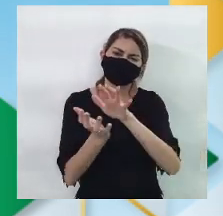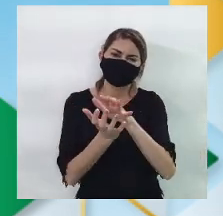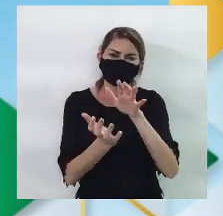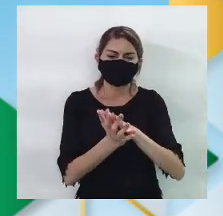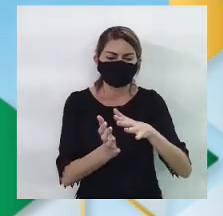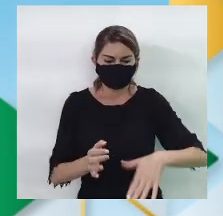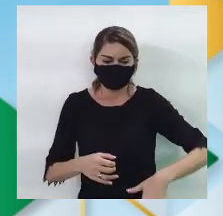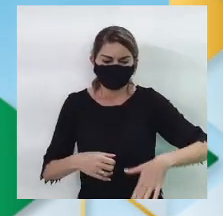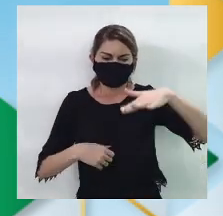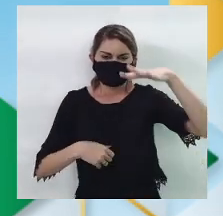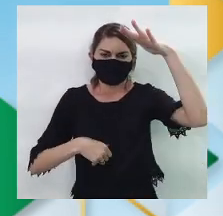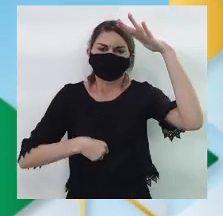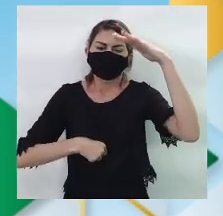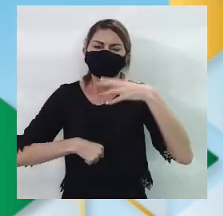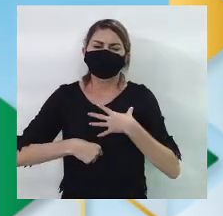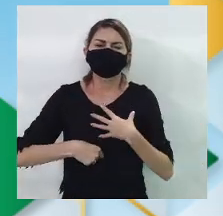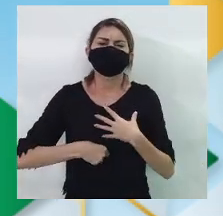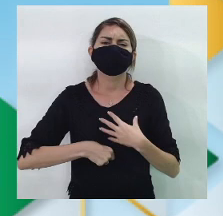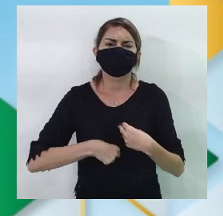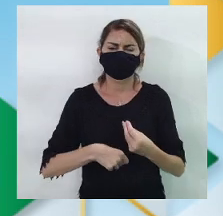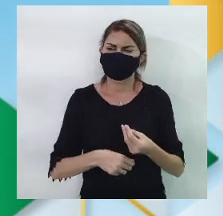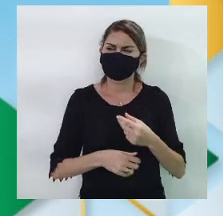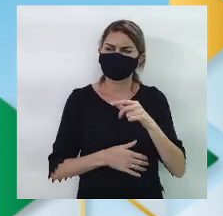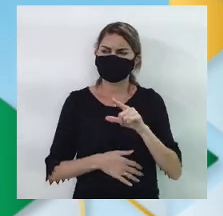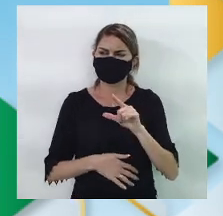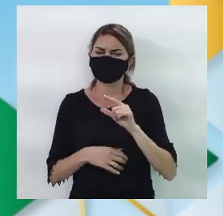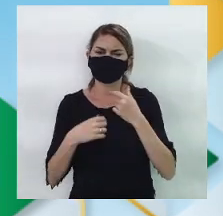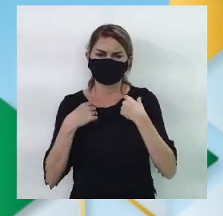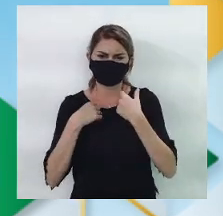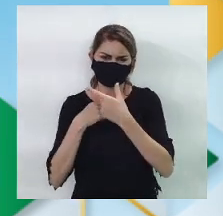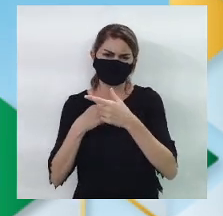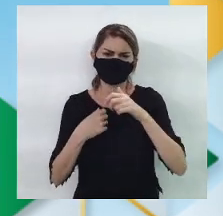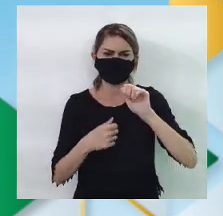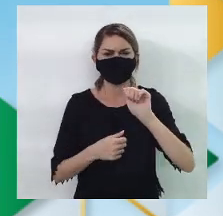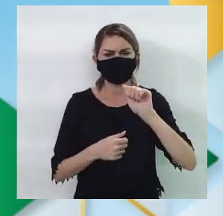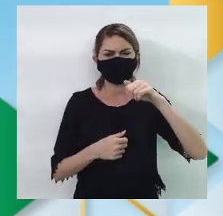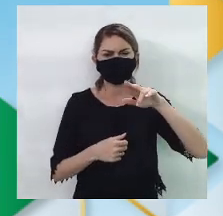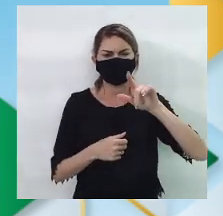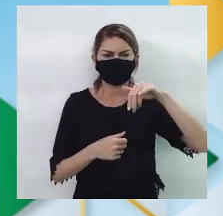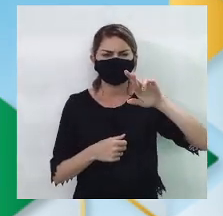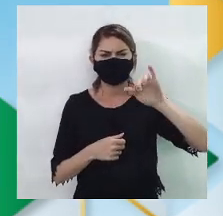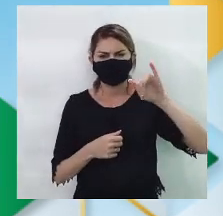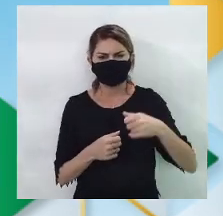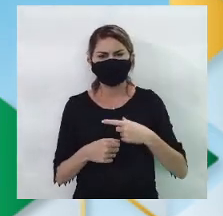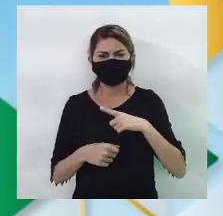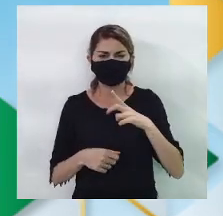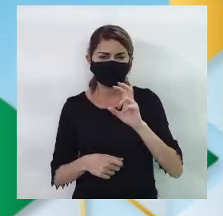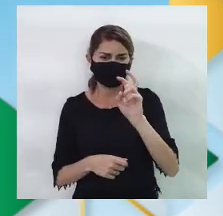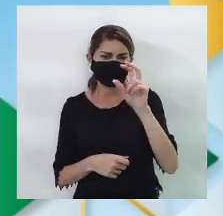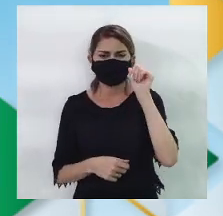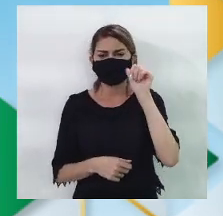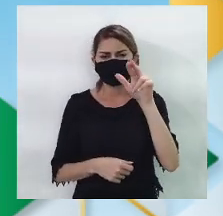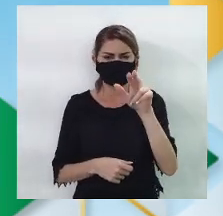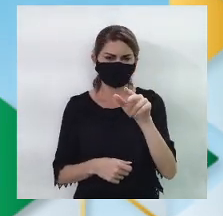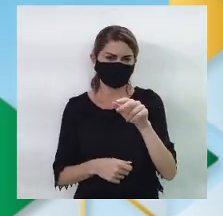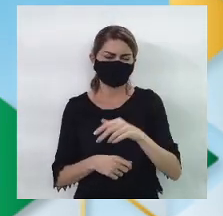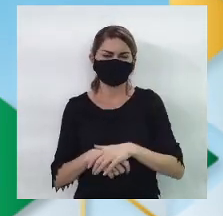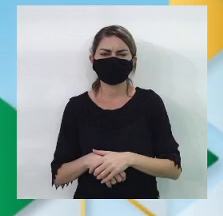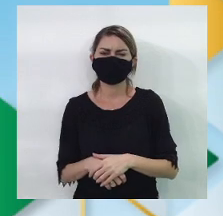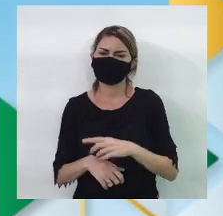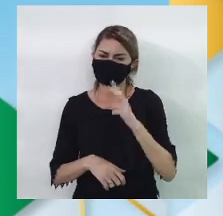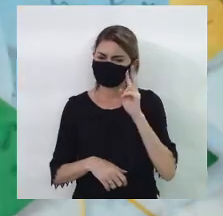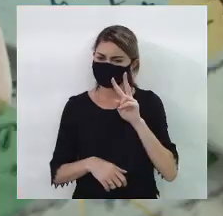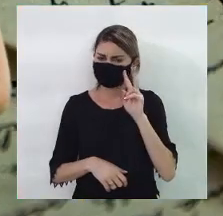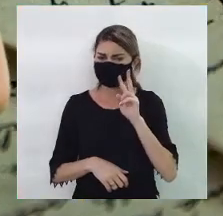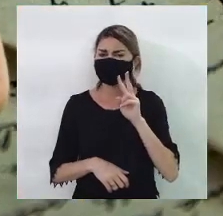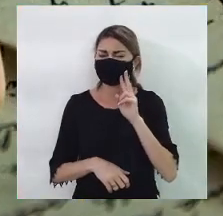onde cresceu. Filha de Lupecínio e Almerinda, teve ainda 5 irmãs. É uma